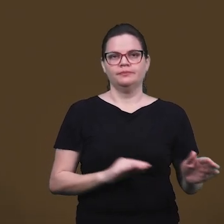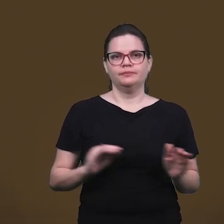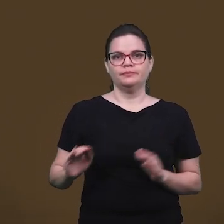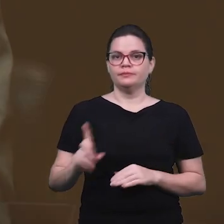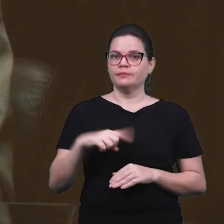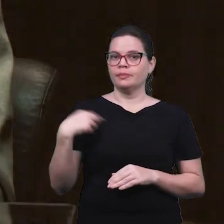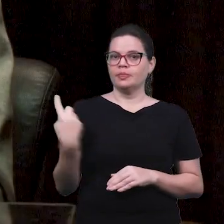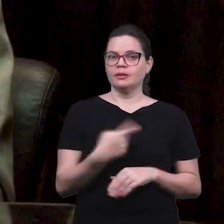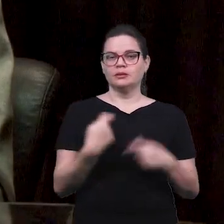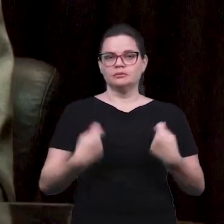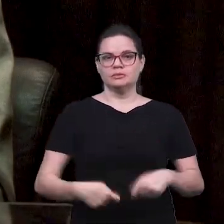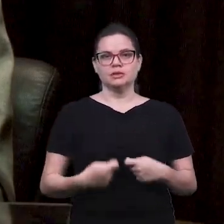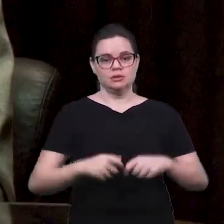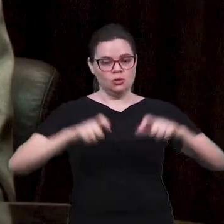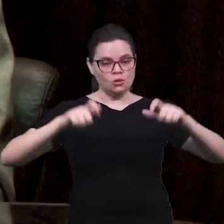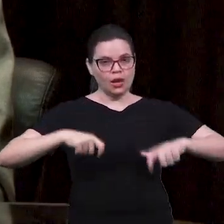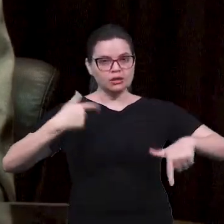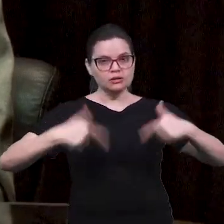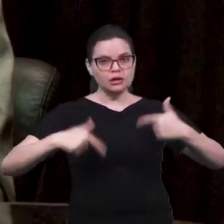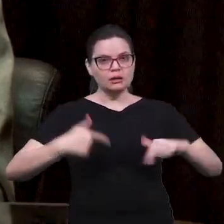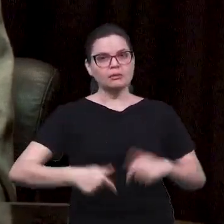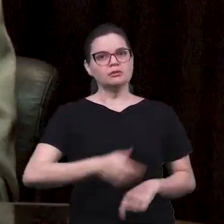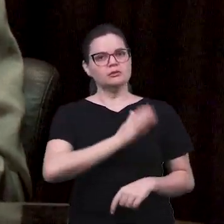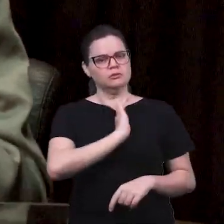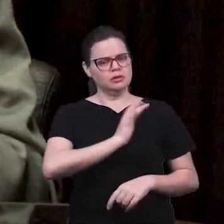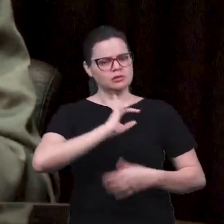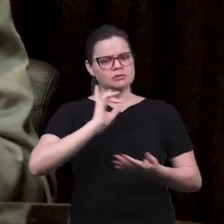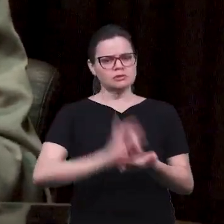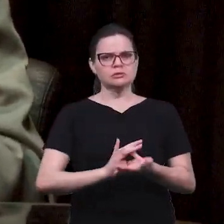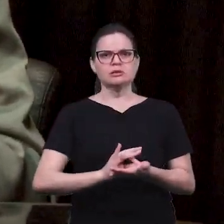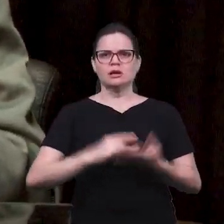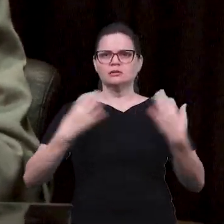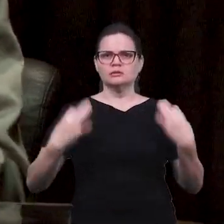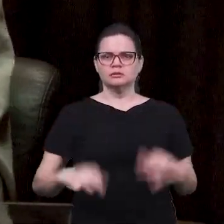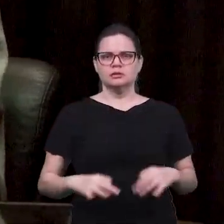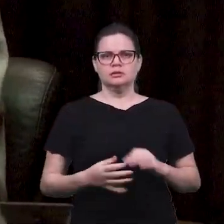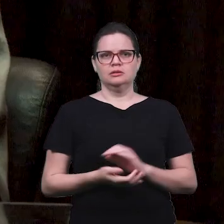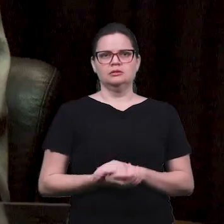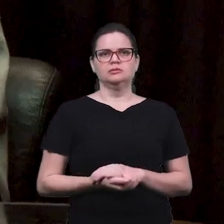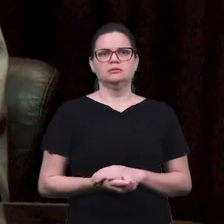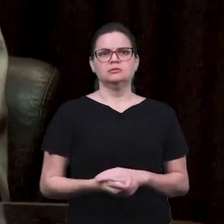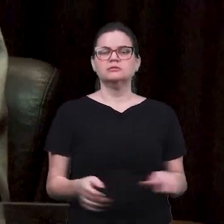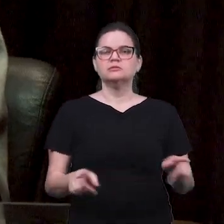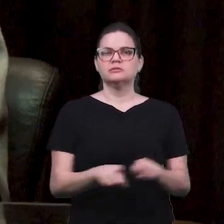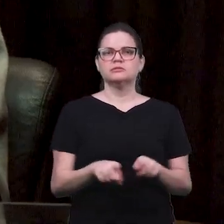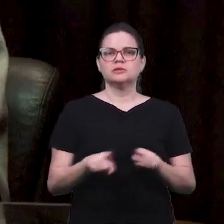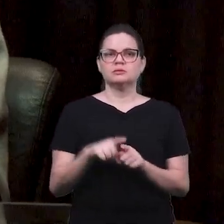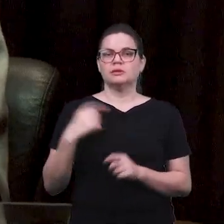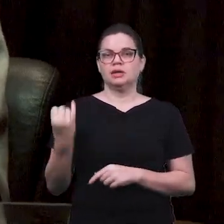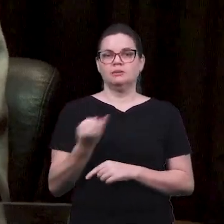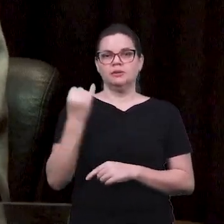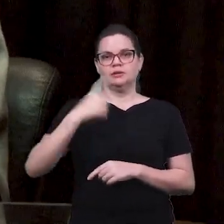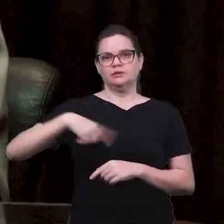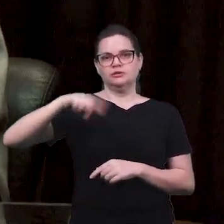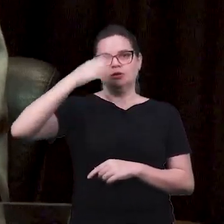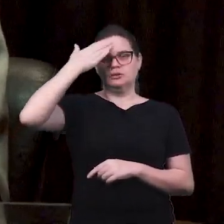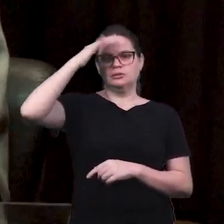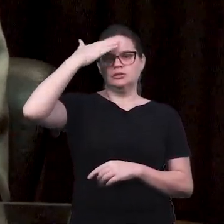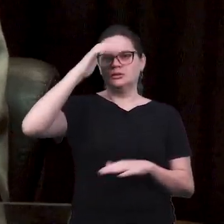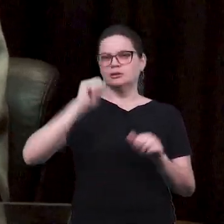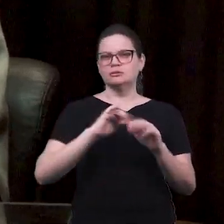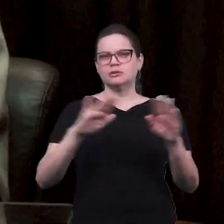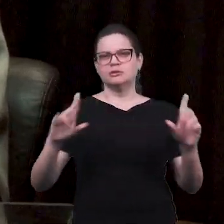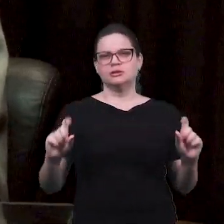que ser sinceros no local de trabalho. E veja bem, é importante nós entendermos que